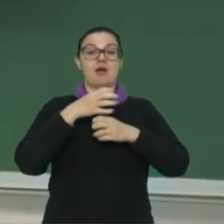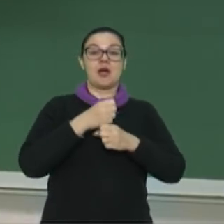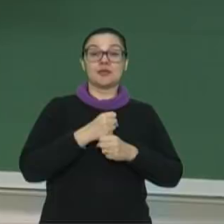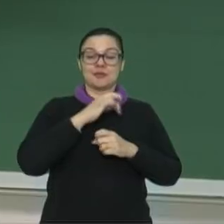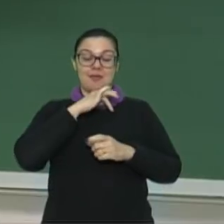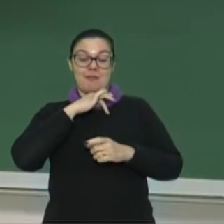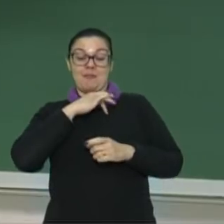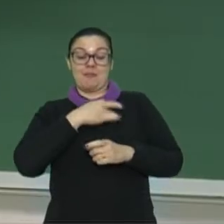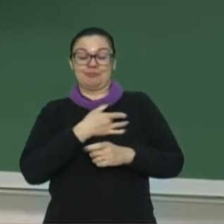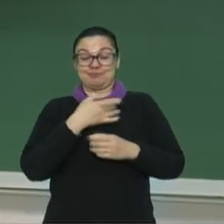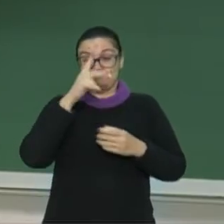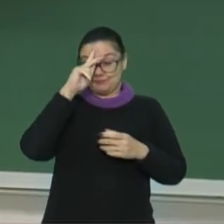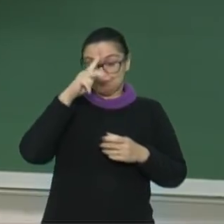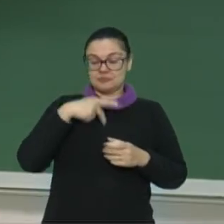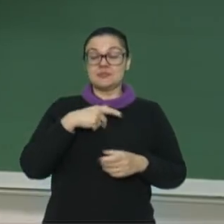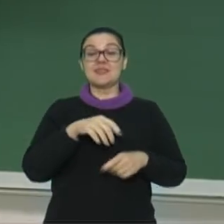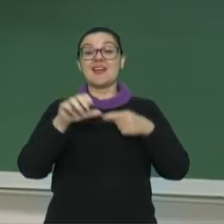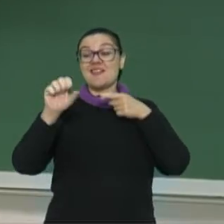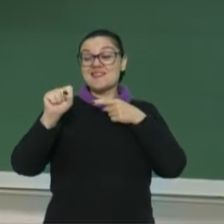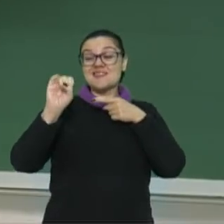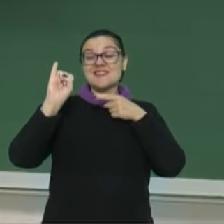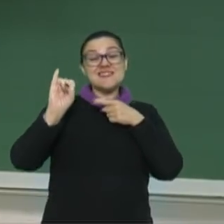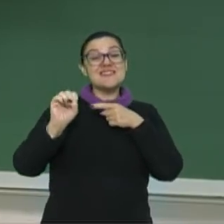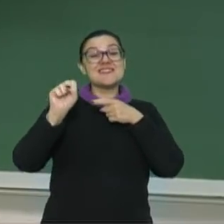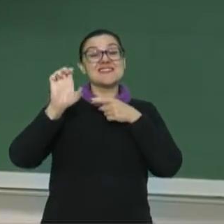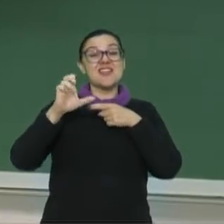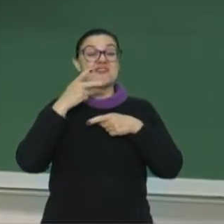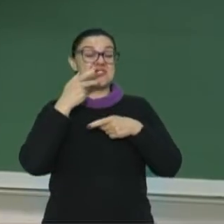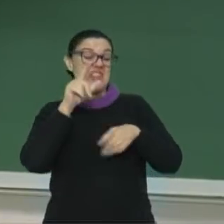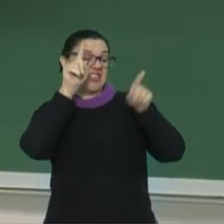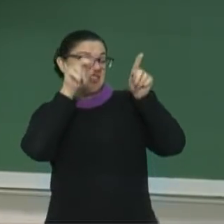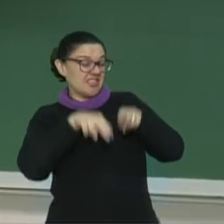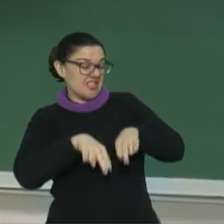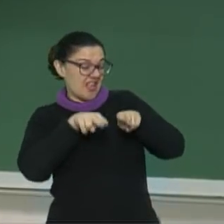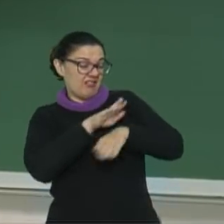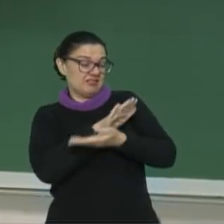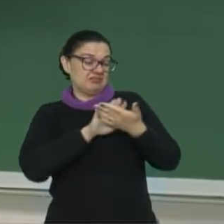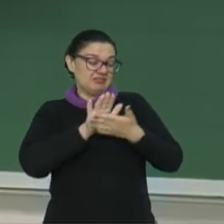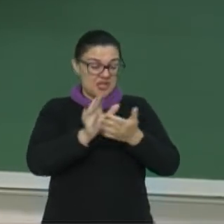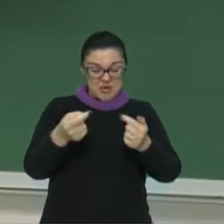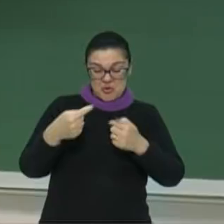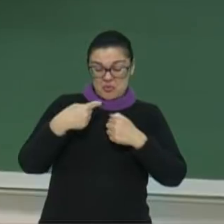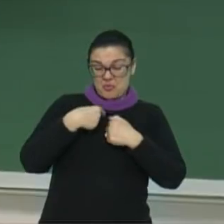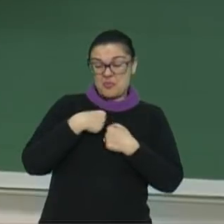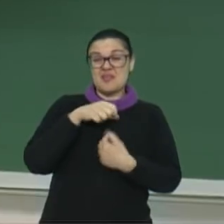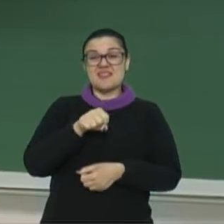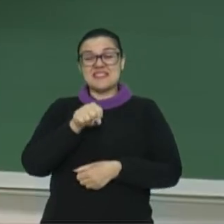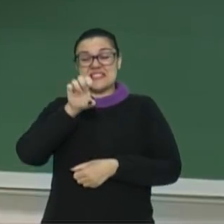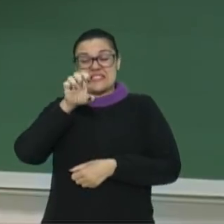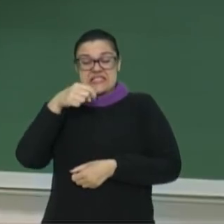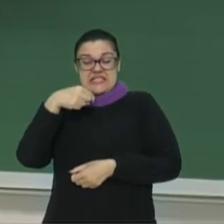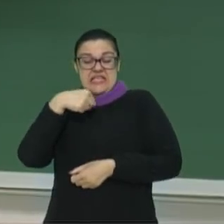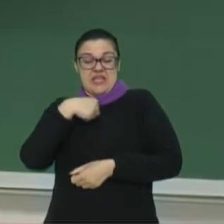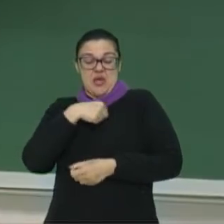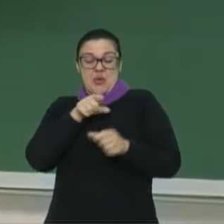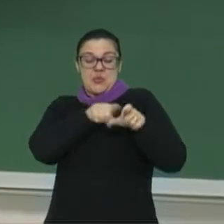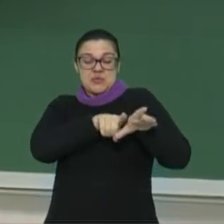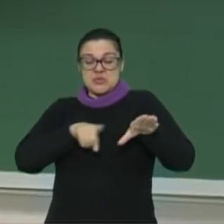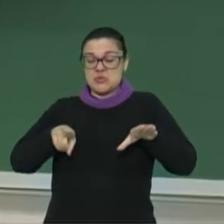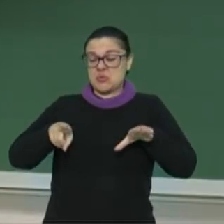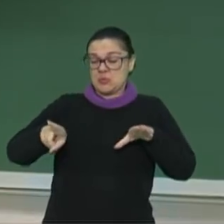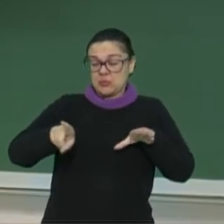vítima. Se você fala sempre, não dá nada dá certo comigo, eu sou sempre excluído,